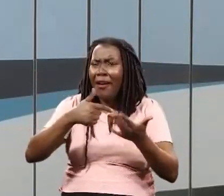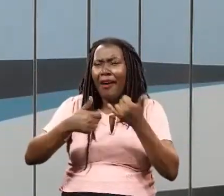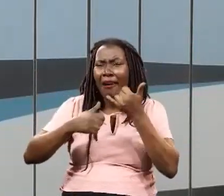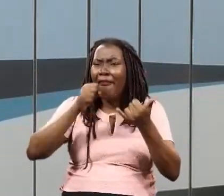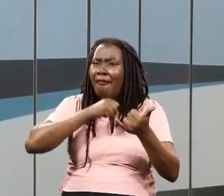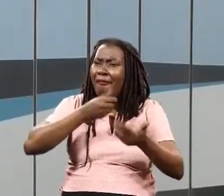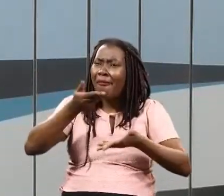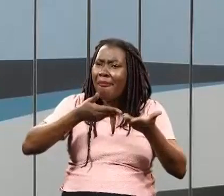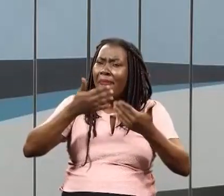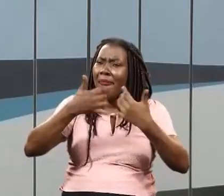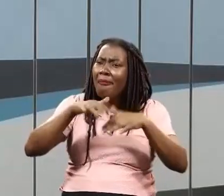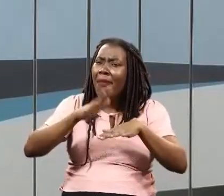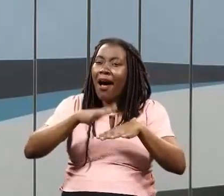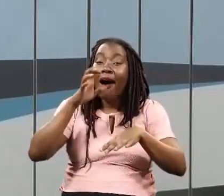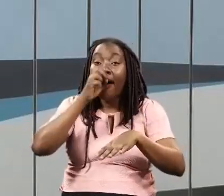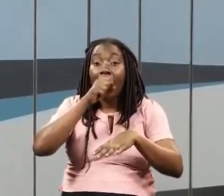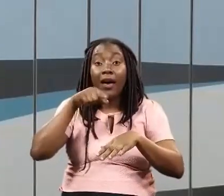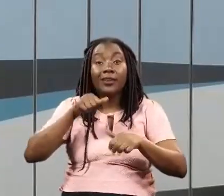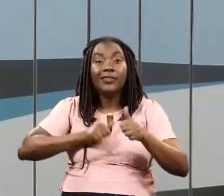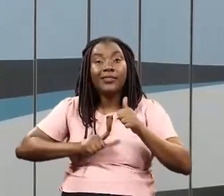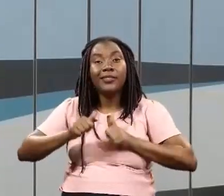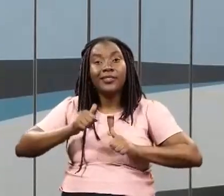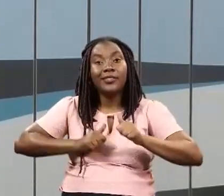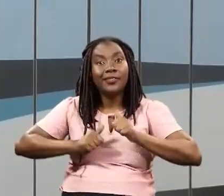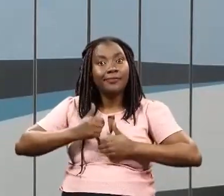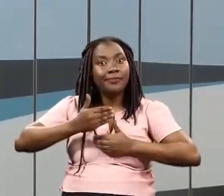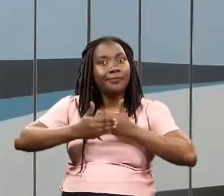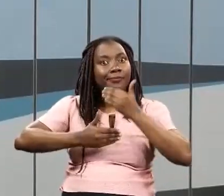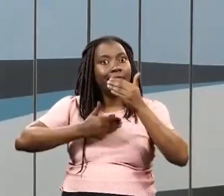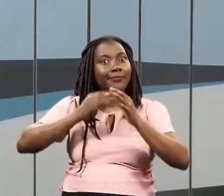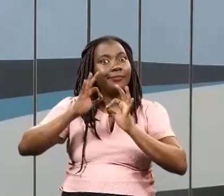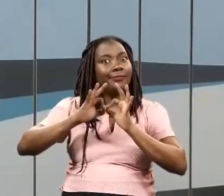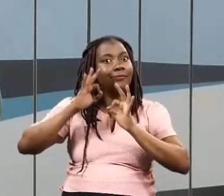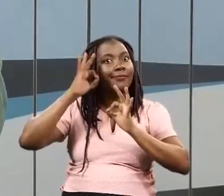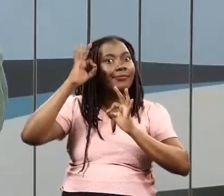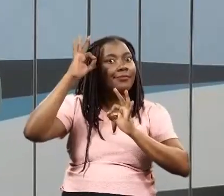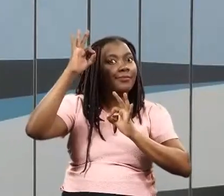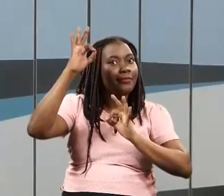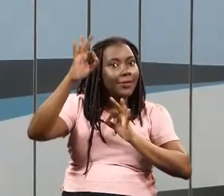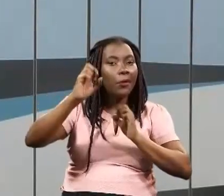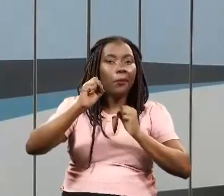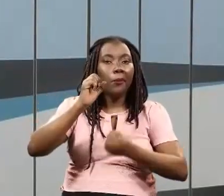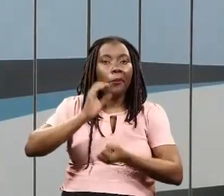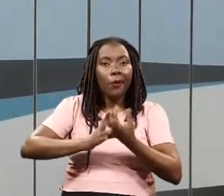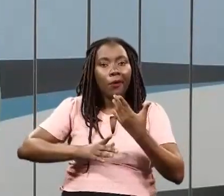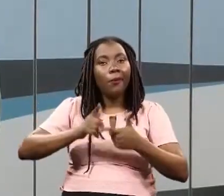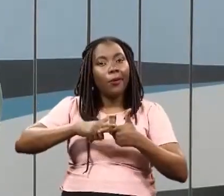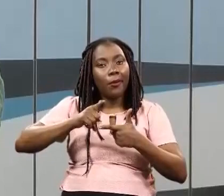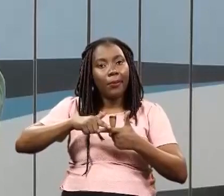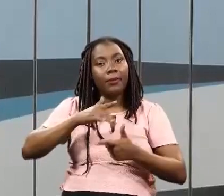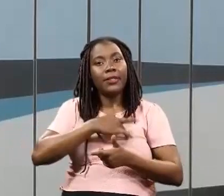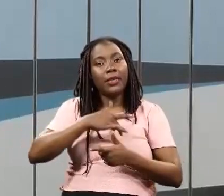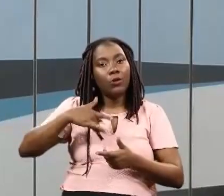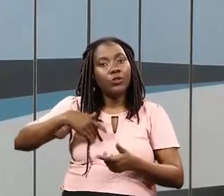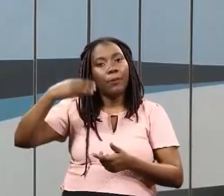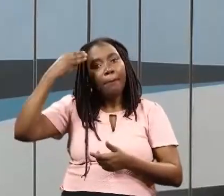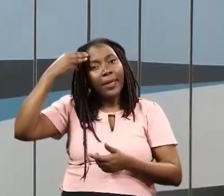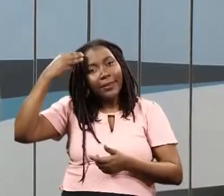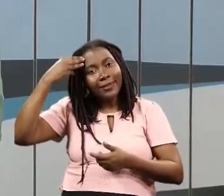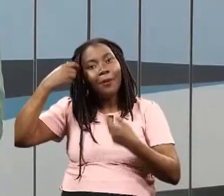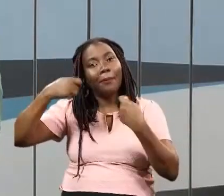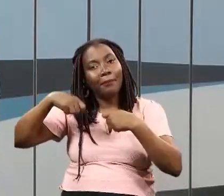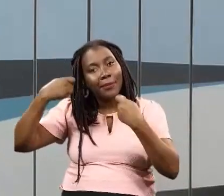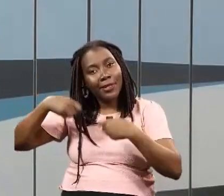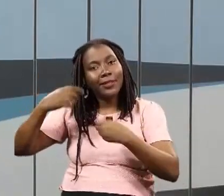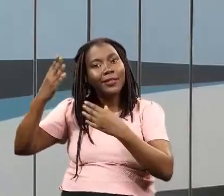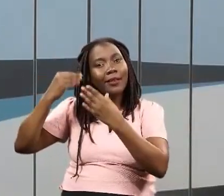essa ansiedade, né? E aí, ao longo prazo, pode gerar consequências, um problema de saúde mental, que precisa de intervenção, que